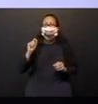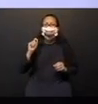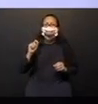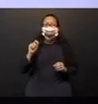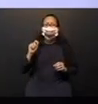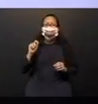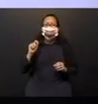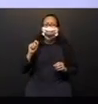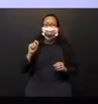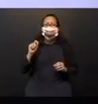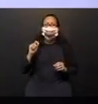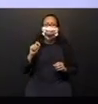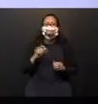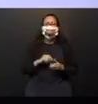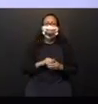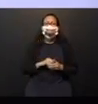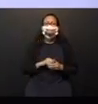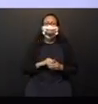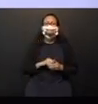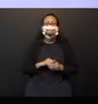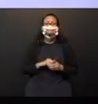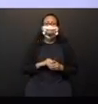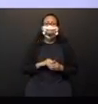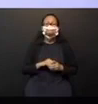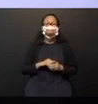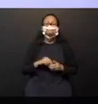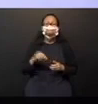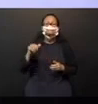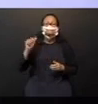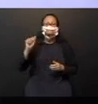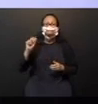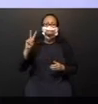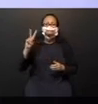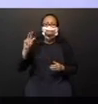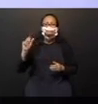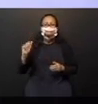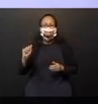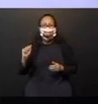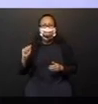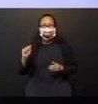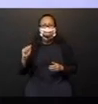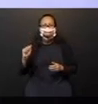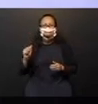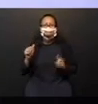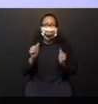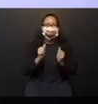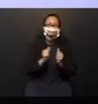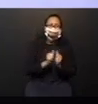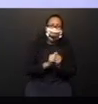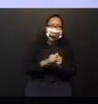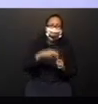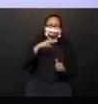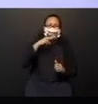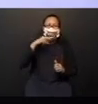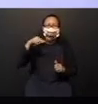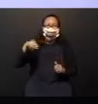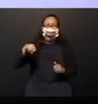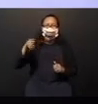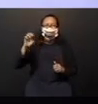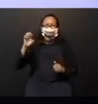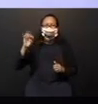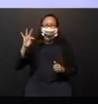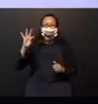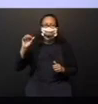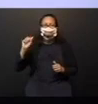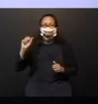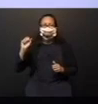Olha como fica. A avó acompanhou as netas aventureiras na